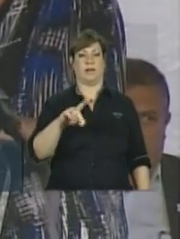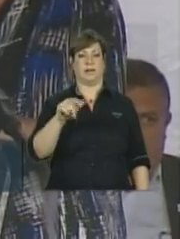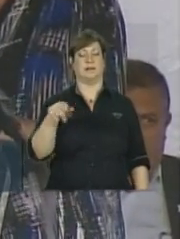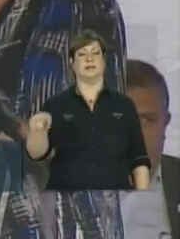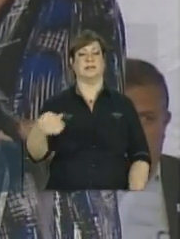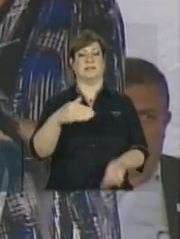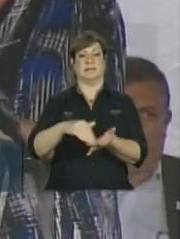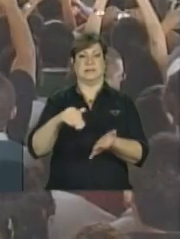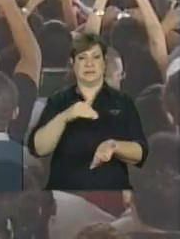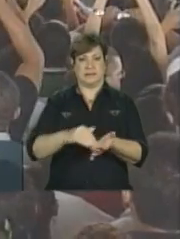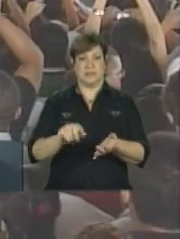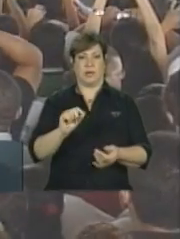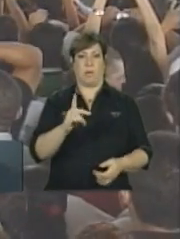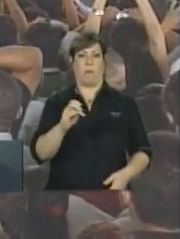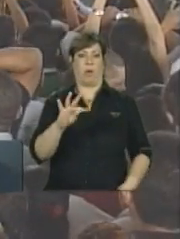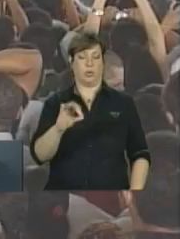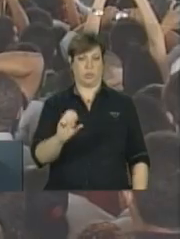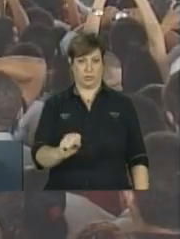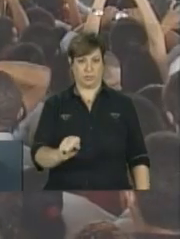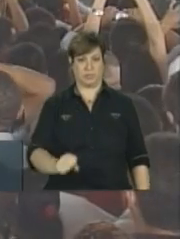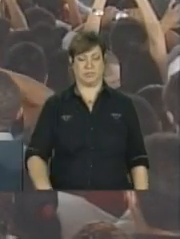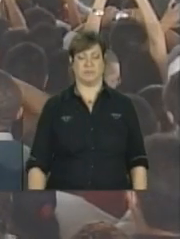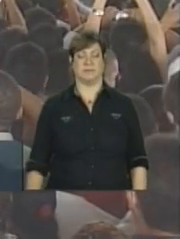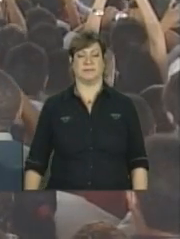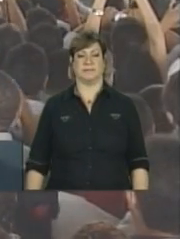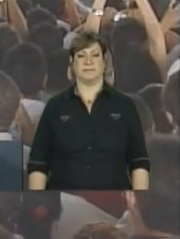da Secretaria de Portos.